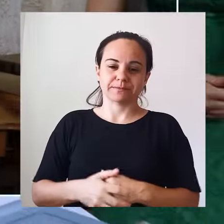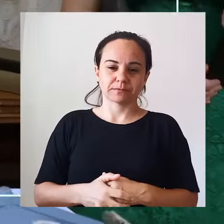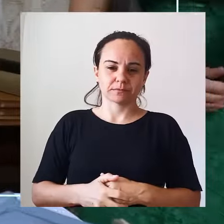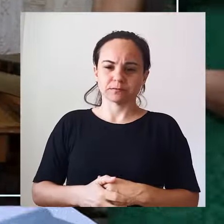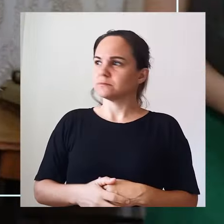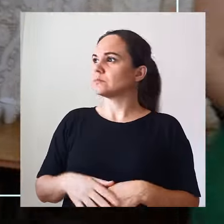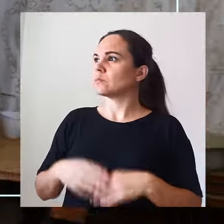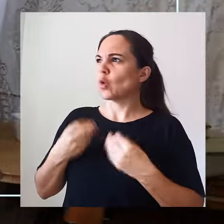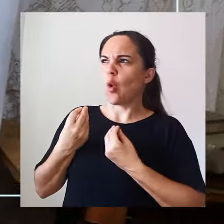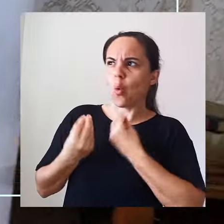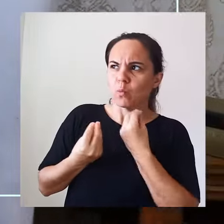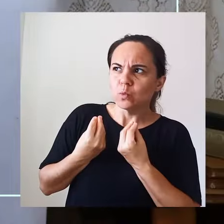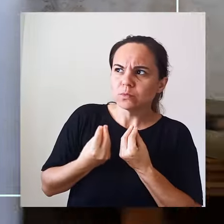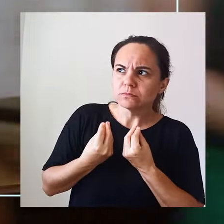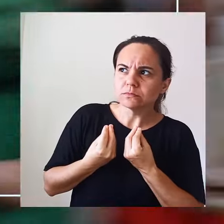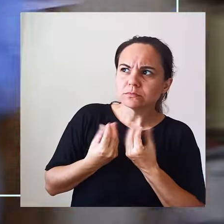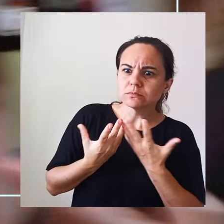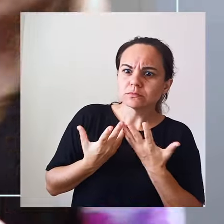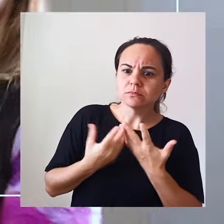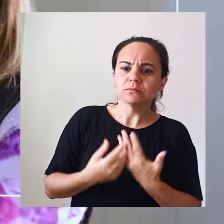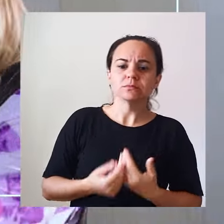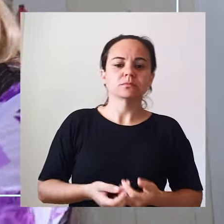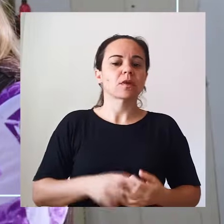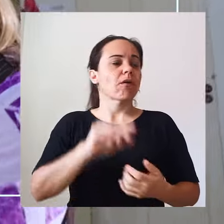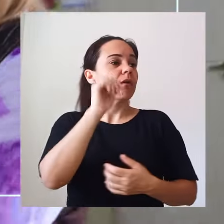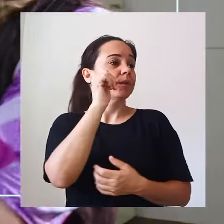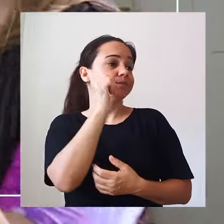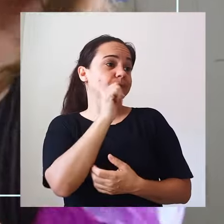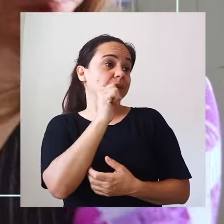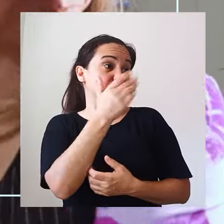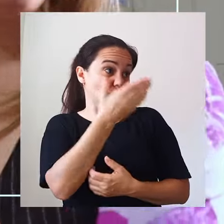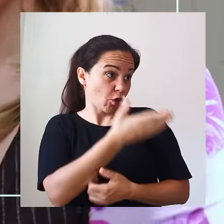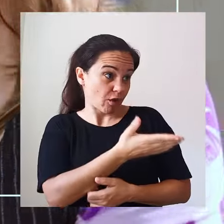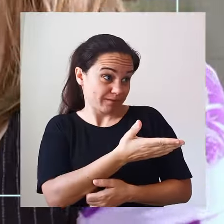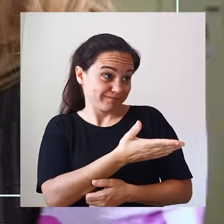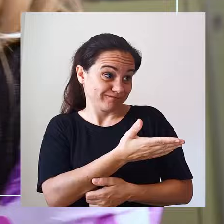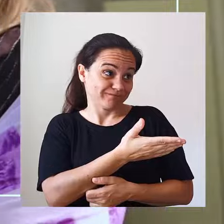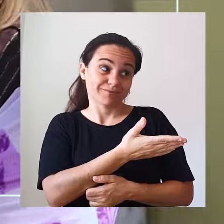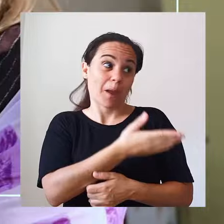Como assim? A senhora está falida.